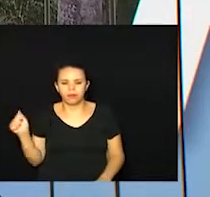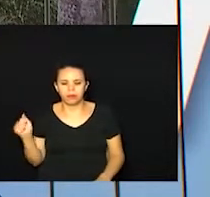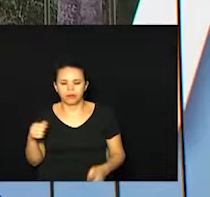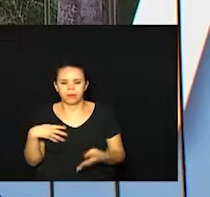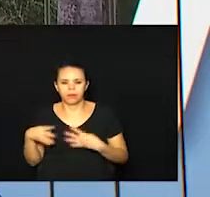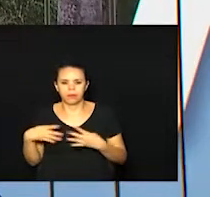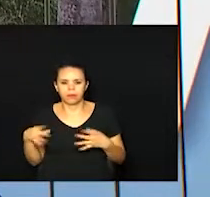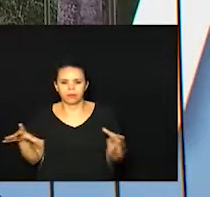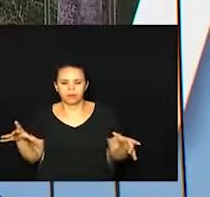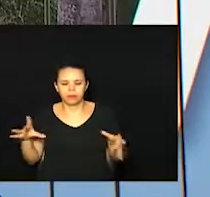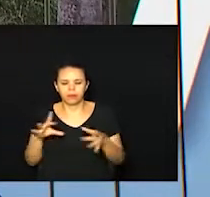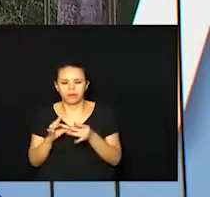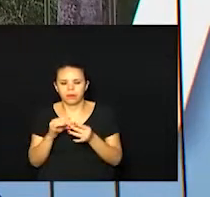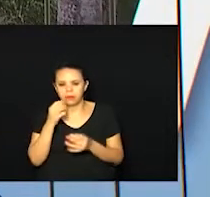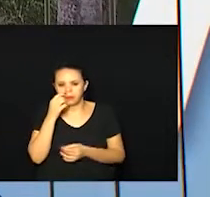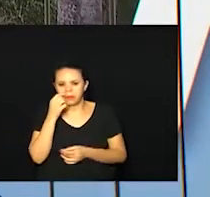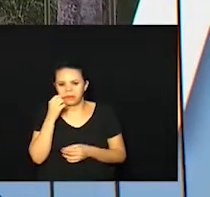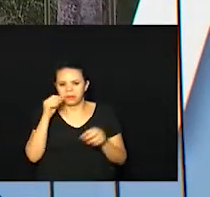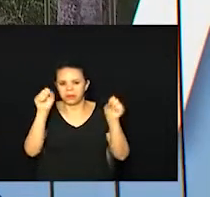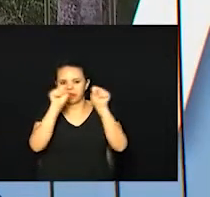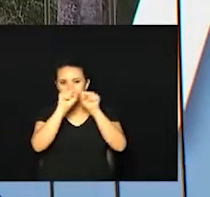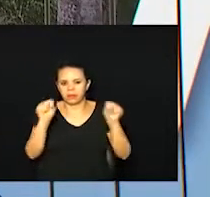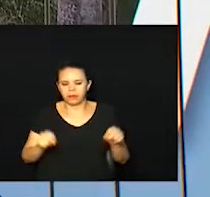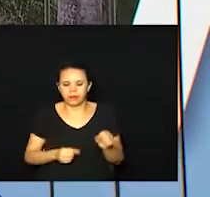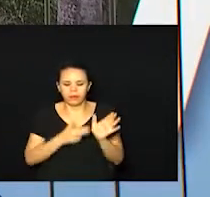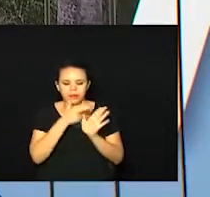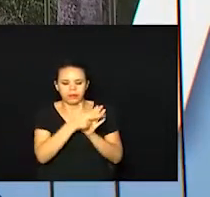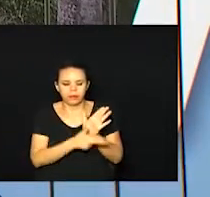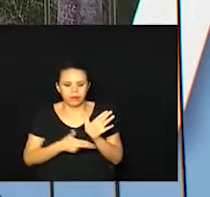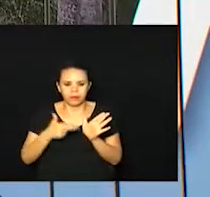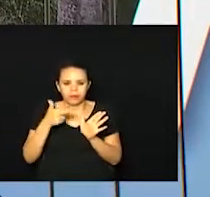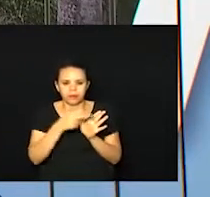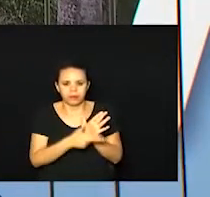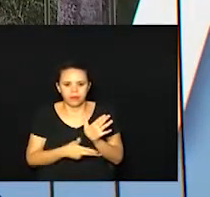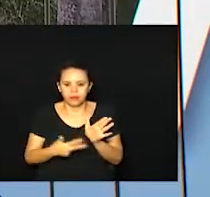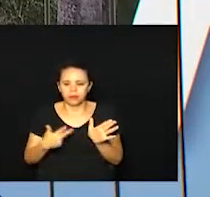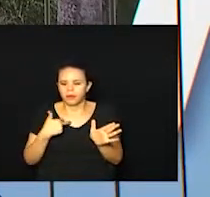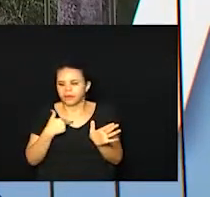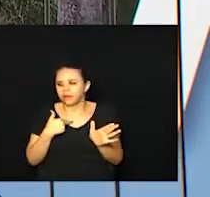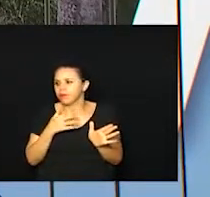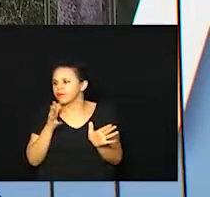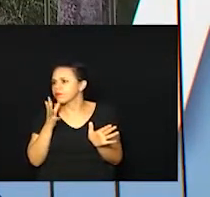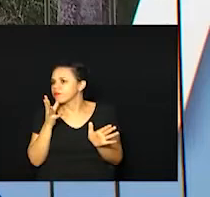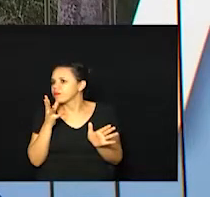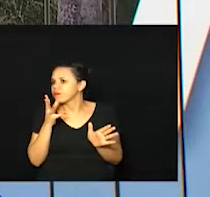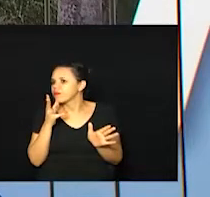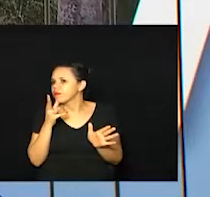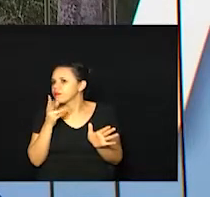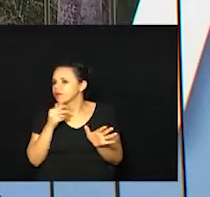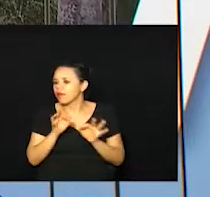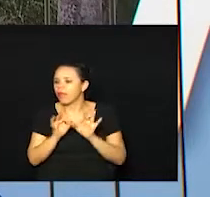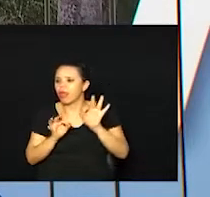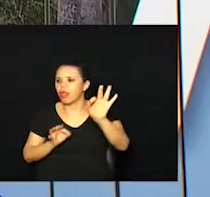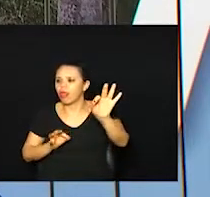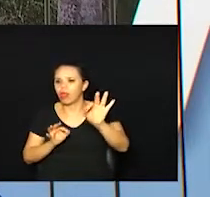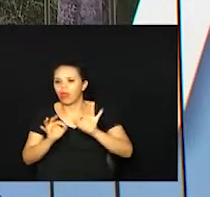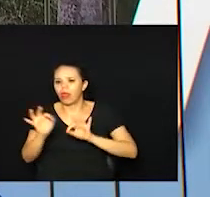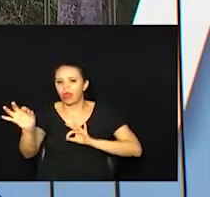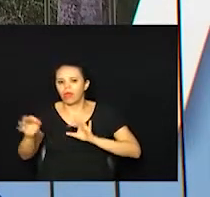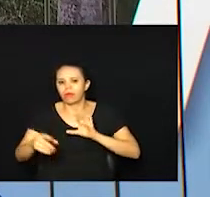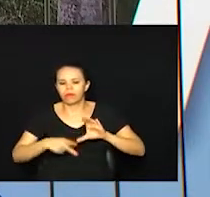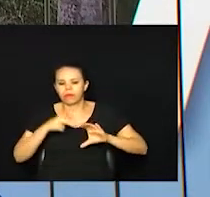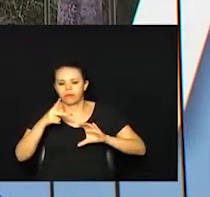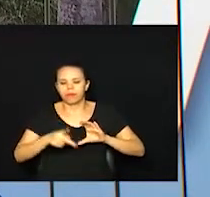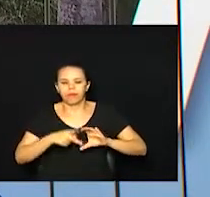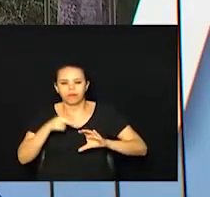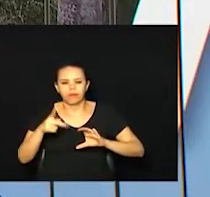Geraldo, através de um sistema ferroviário. Não dá mais para a gente ficar nessa coisa de deslocamento sob pneus,